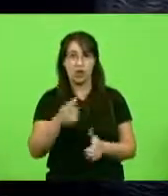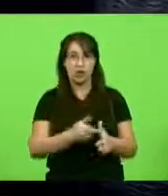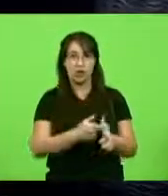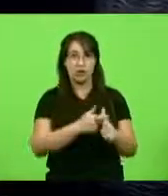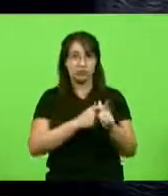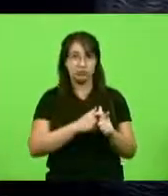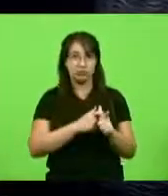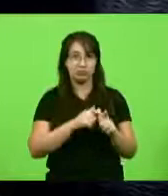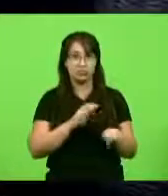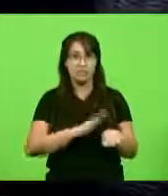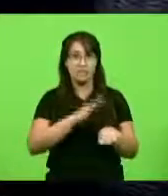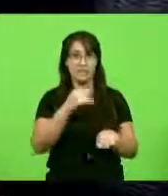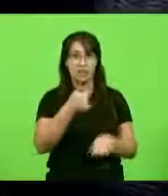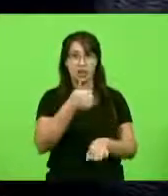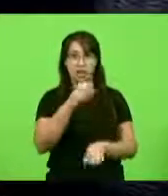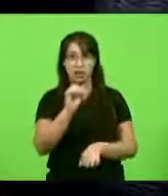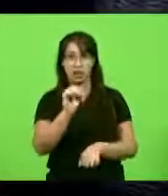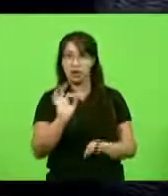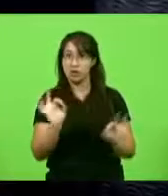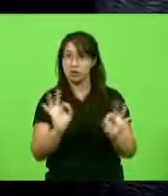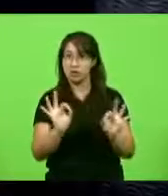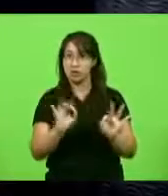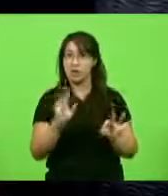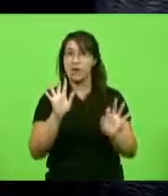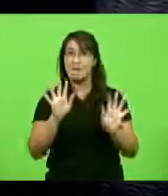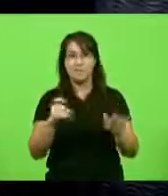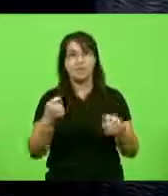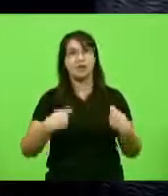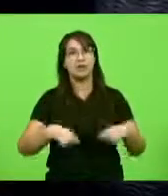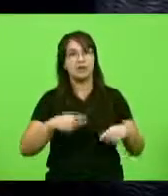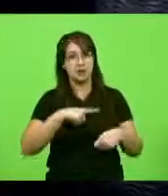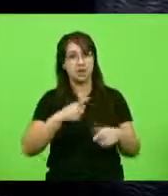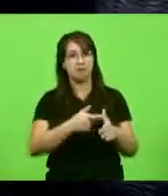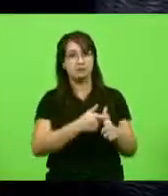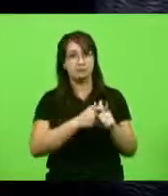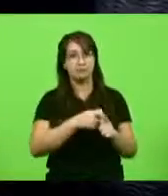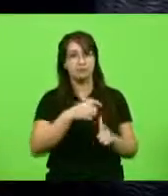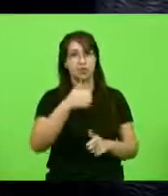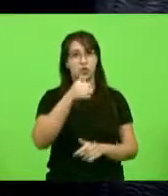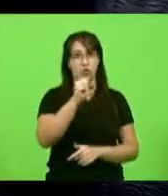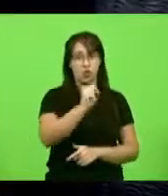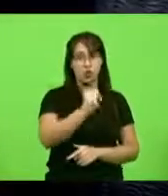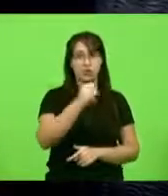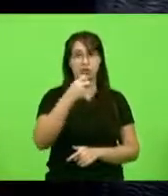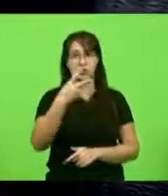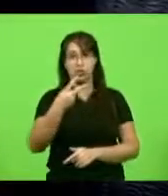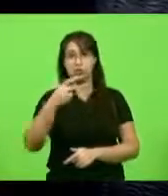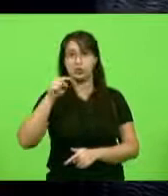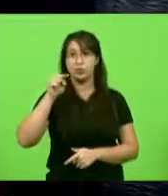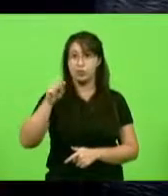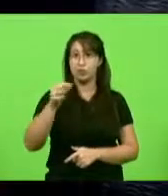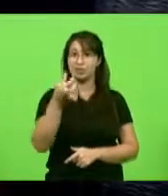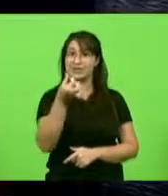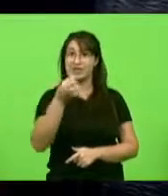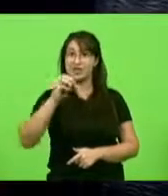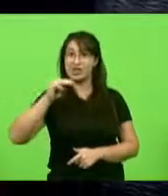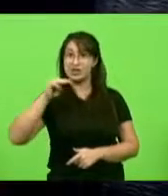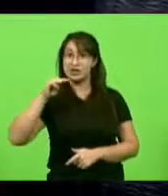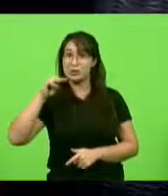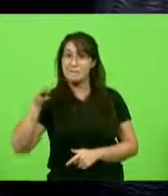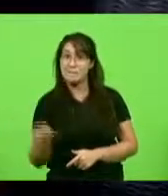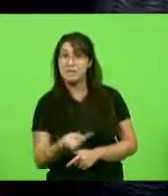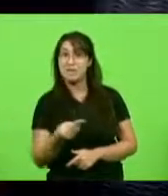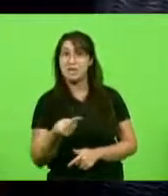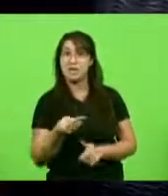como eu falei ontem, quero corrigir aqui, mas deve. Deve 82,6 milhões em dívida tributária para o